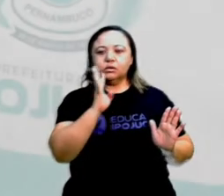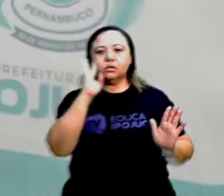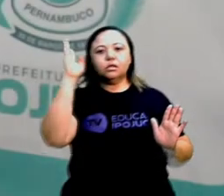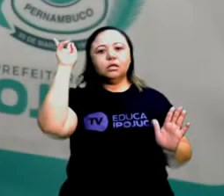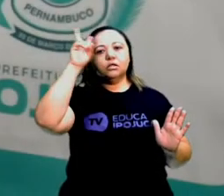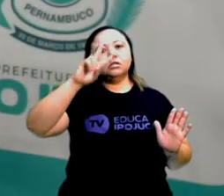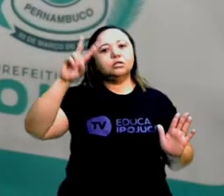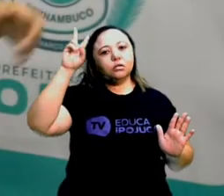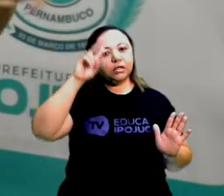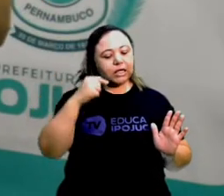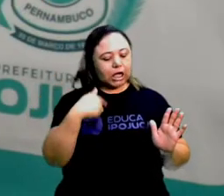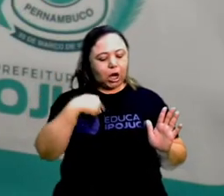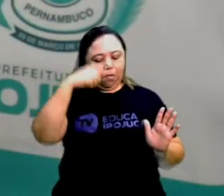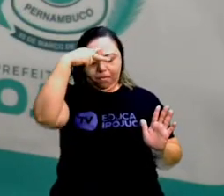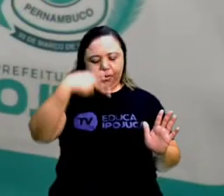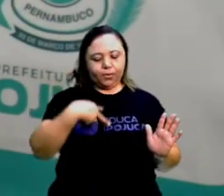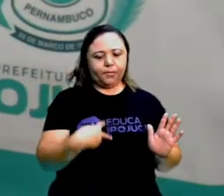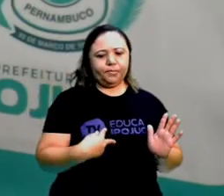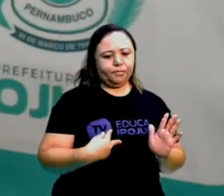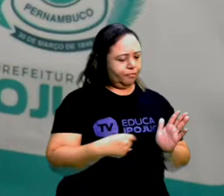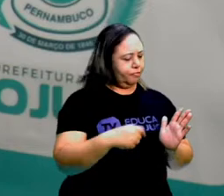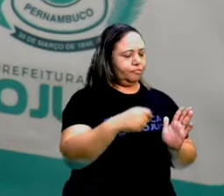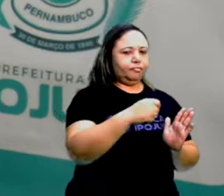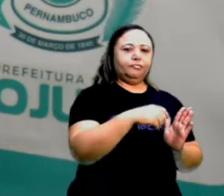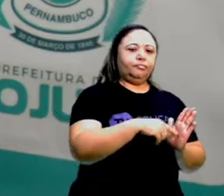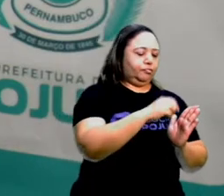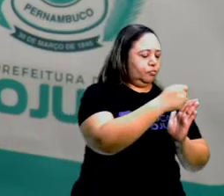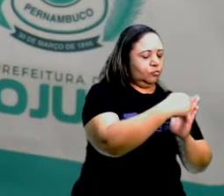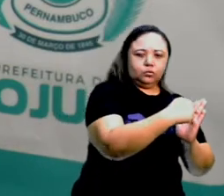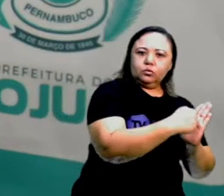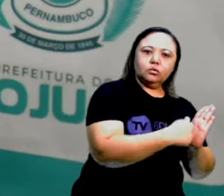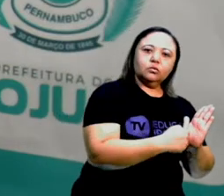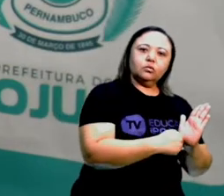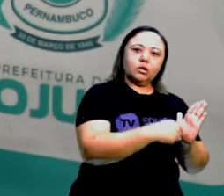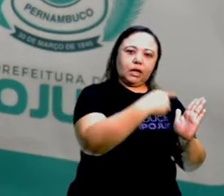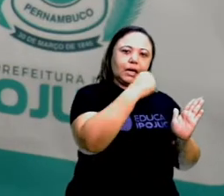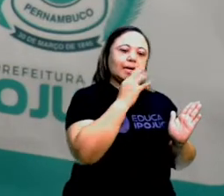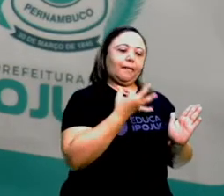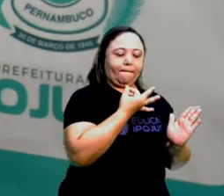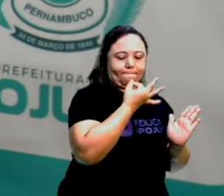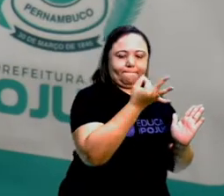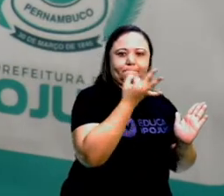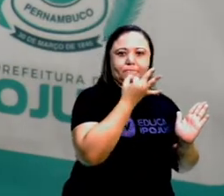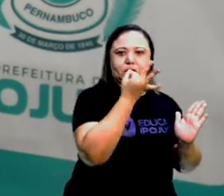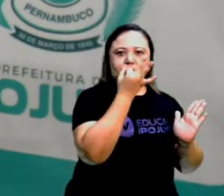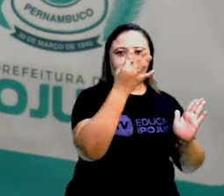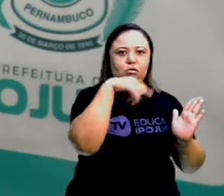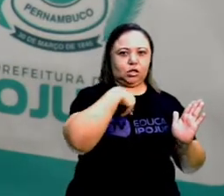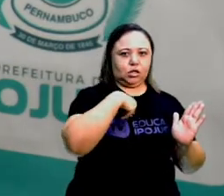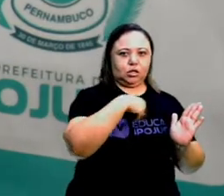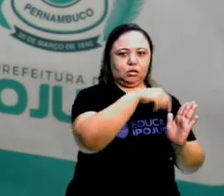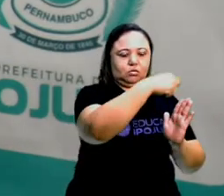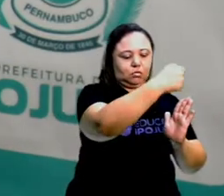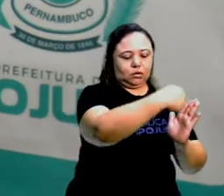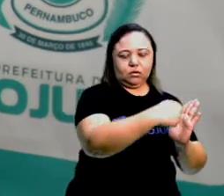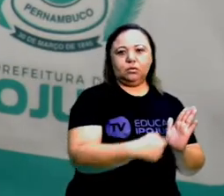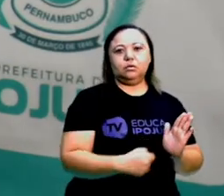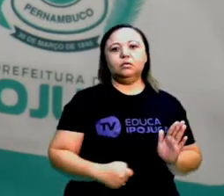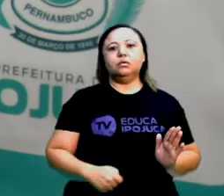certas intromissões por conhecer tão bem os personagens que é como se fizesse parte, né,